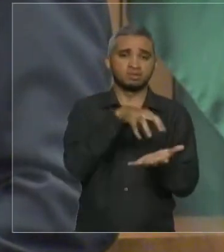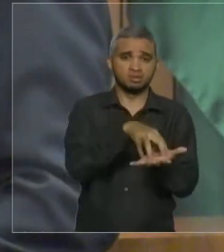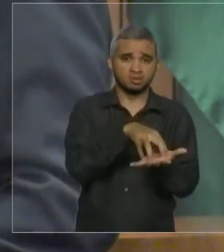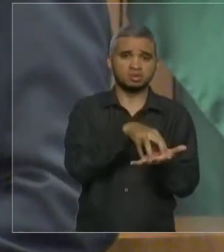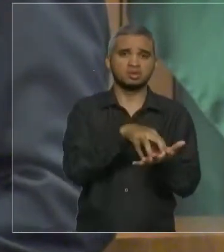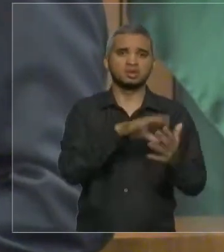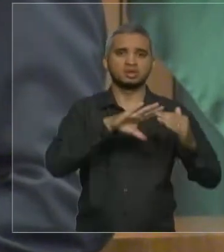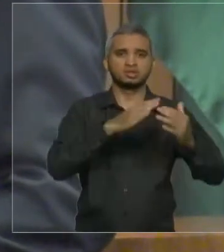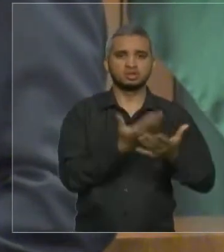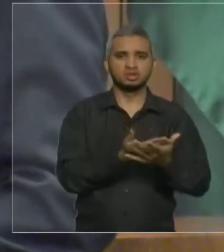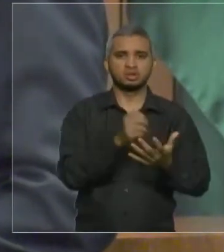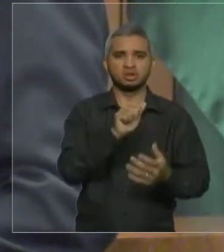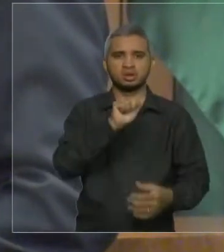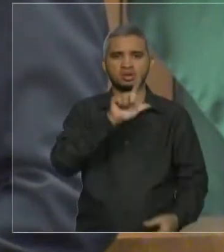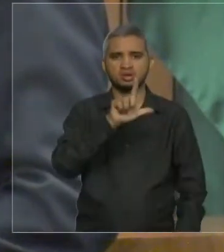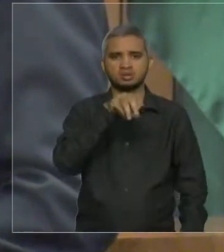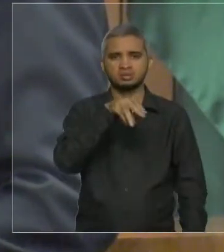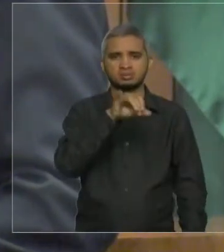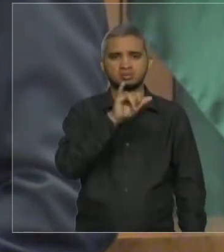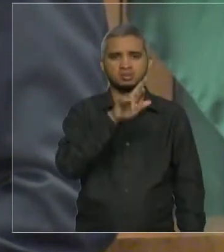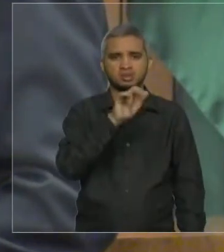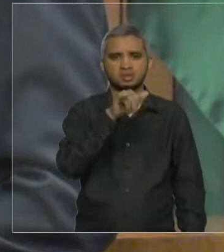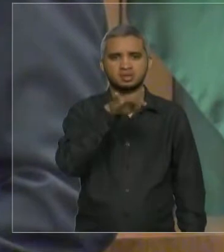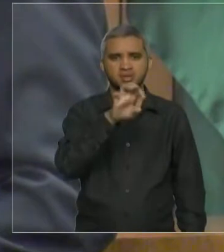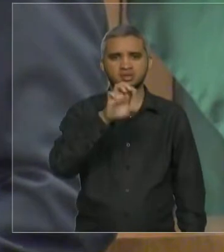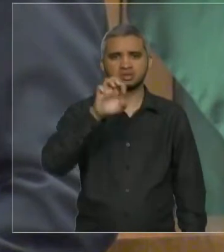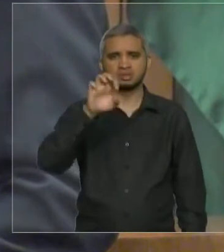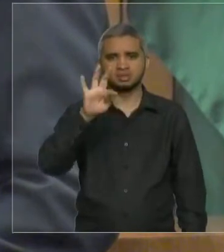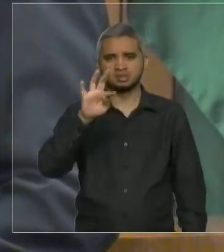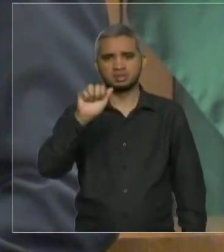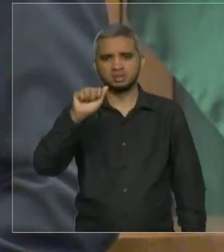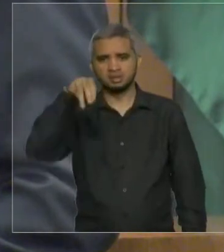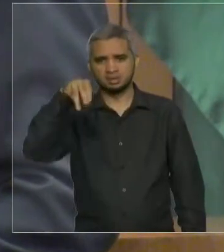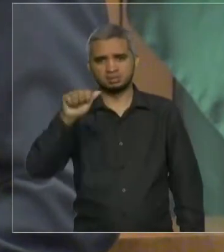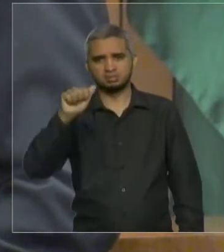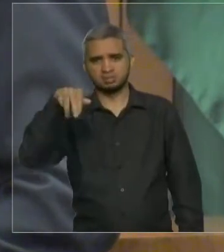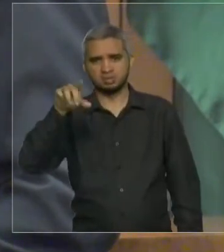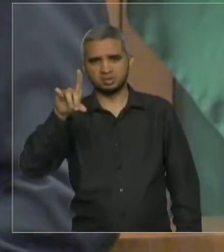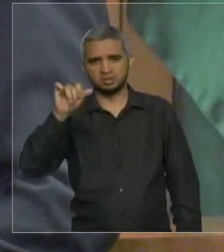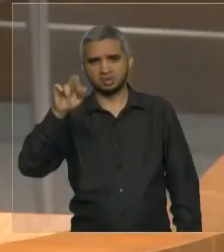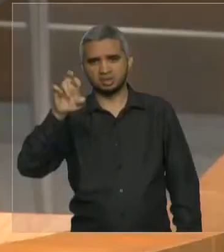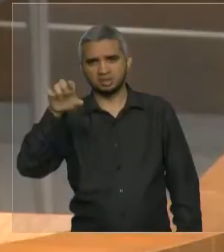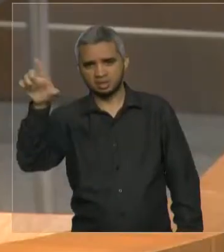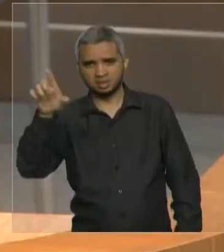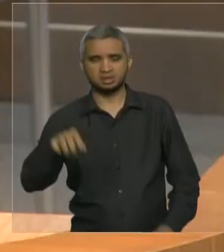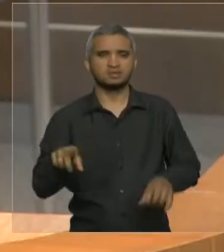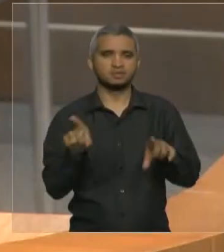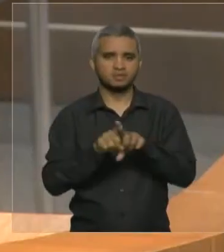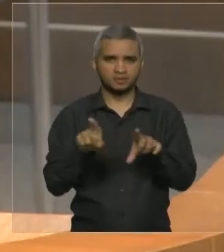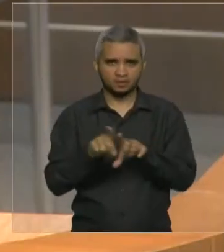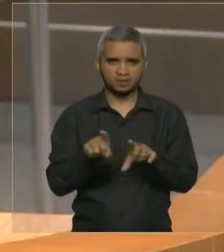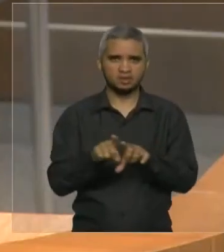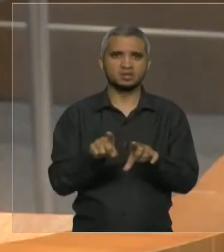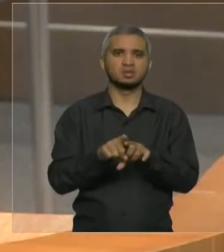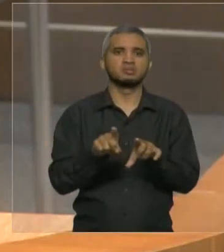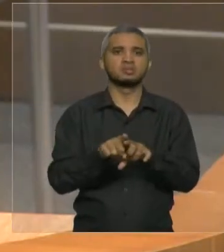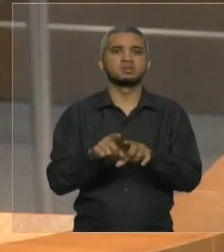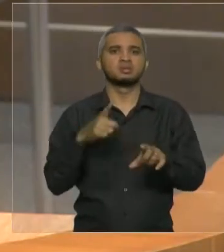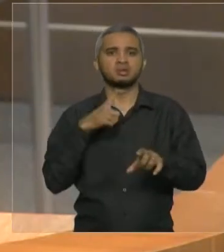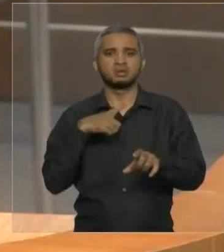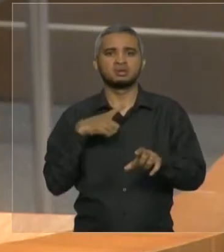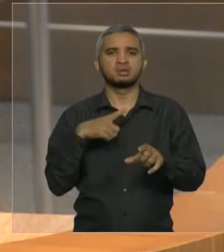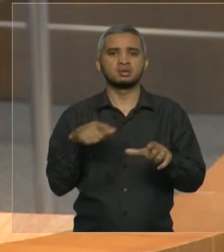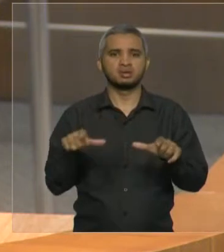Tamandaré, a entrega de 300 cheques do, programa Minha Casa, isso em setembro. Solenidade